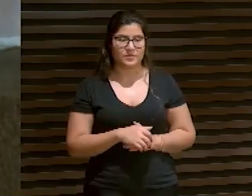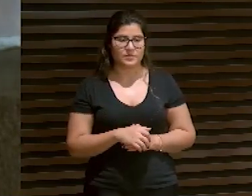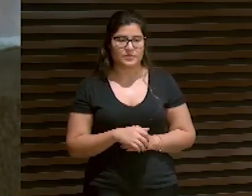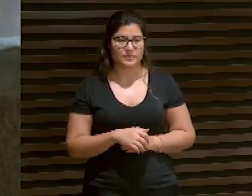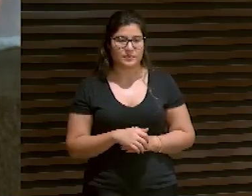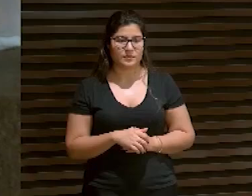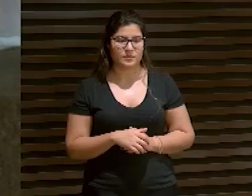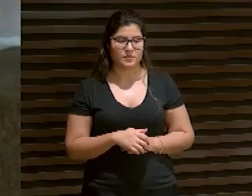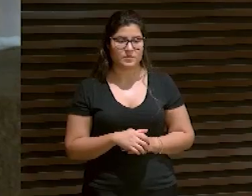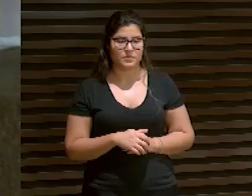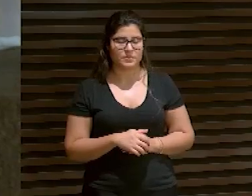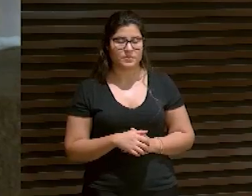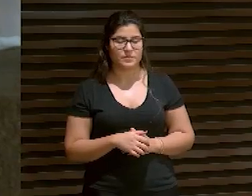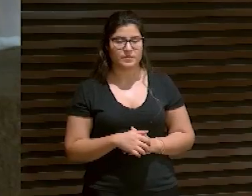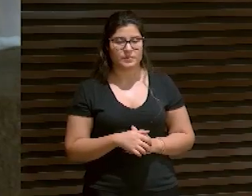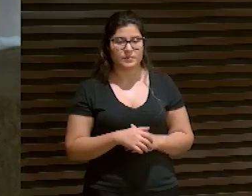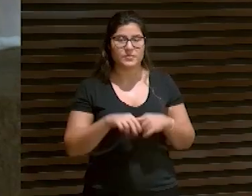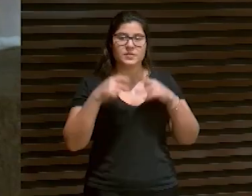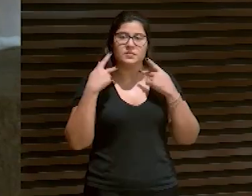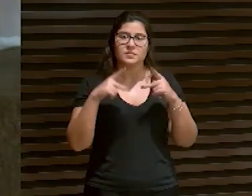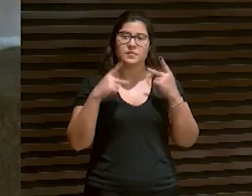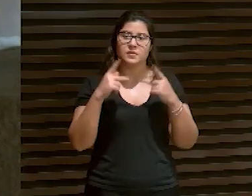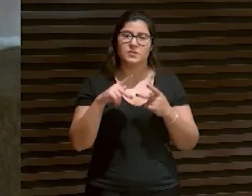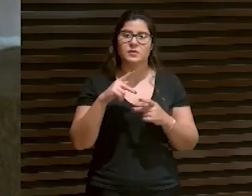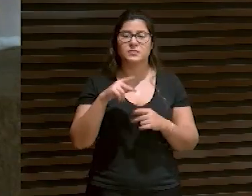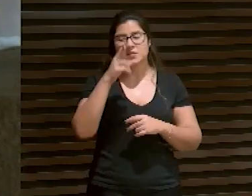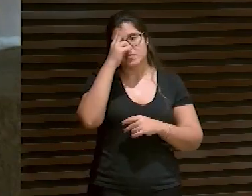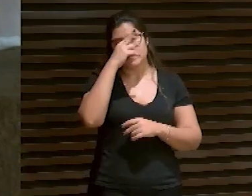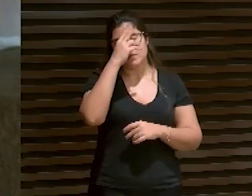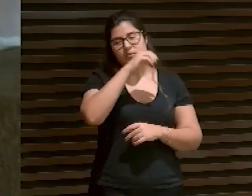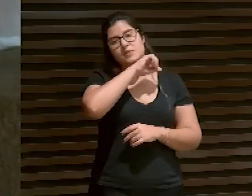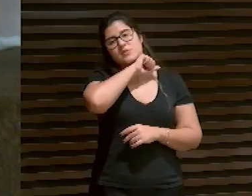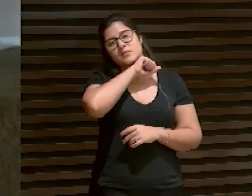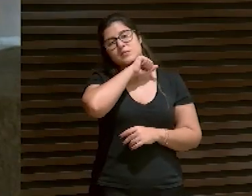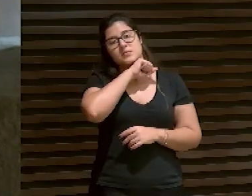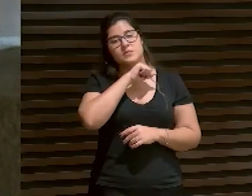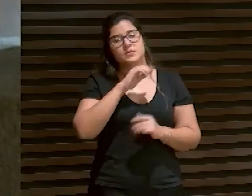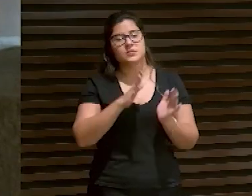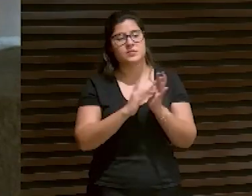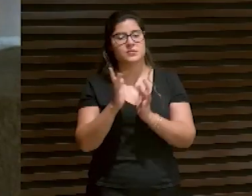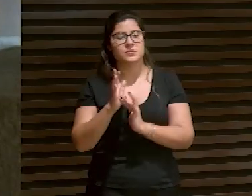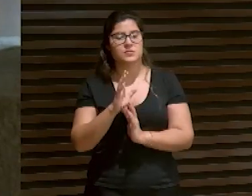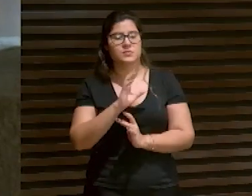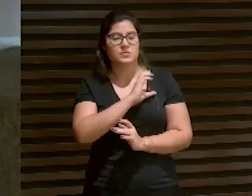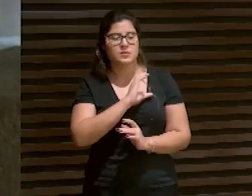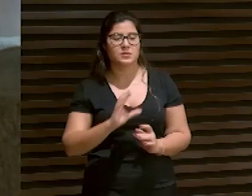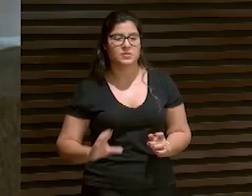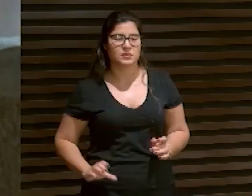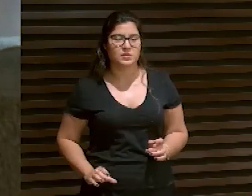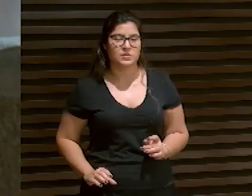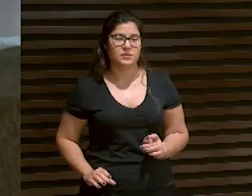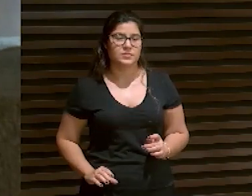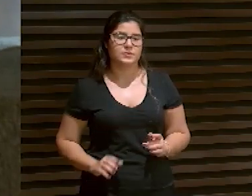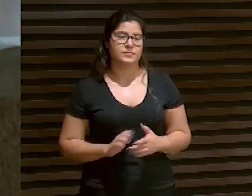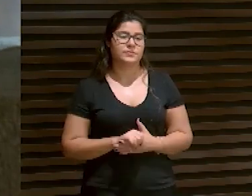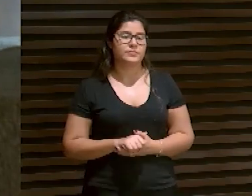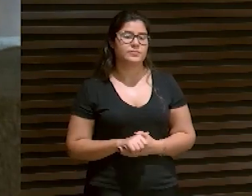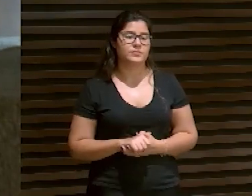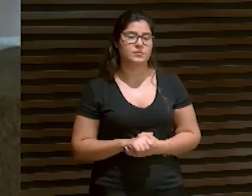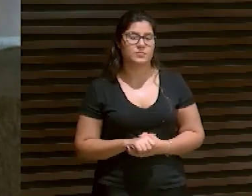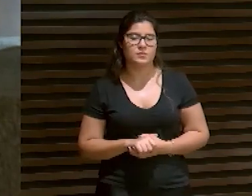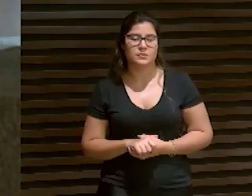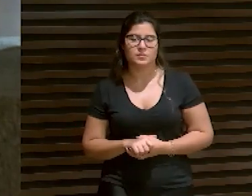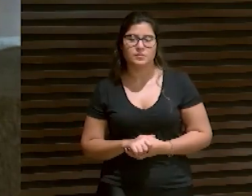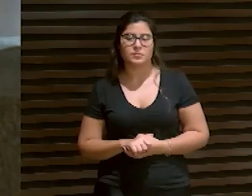estar relembrando sobre o sacrifício maravilhoso e único de Jesus Cristo. Então temos a oportunidade hoje, irmãos, de nos arrependermos dos